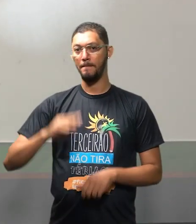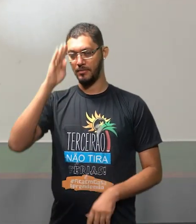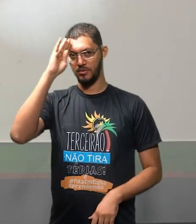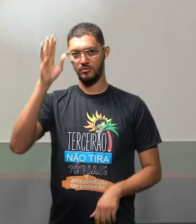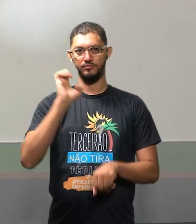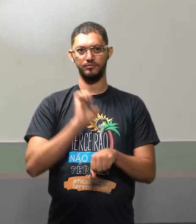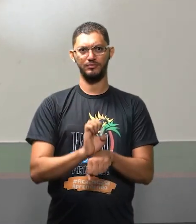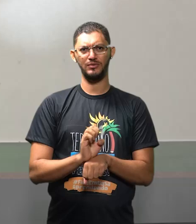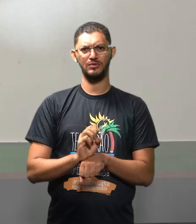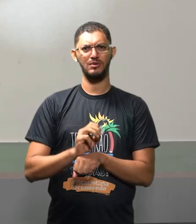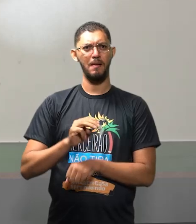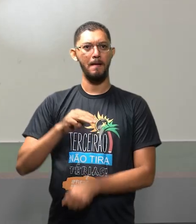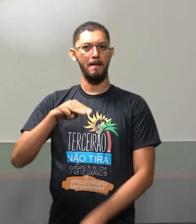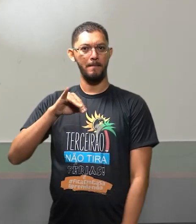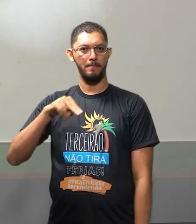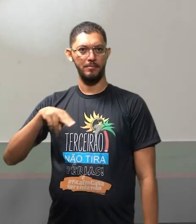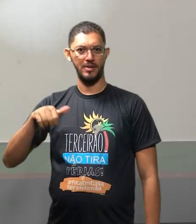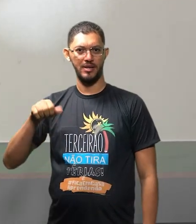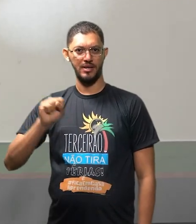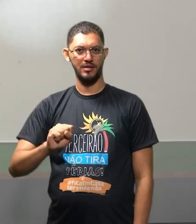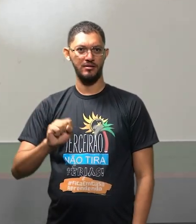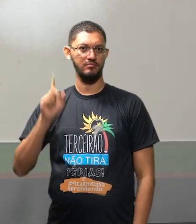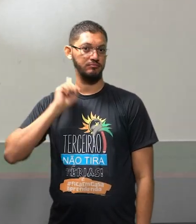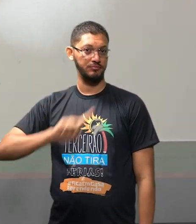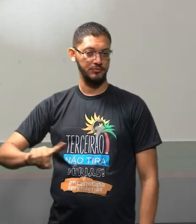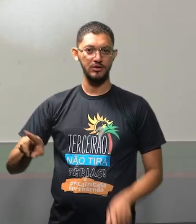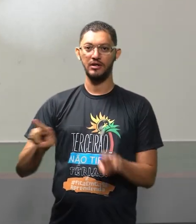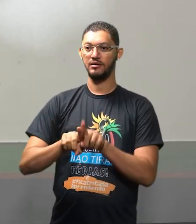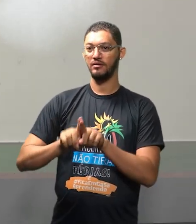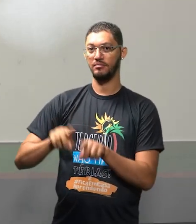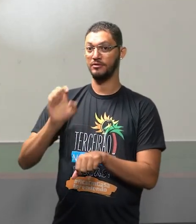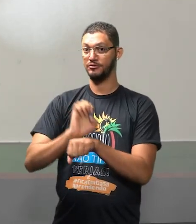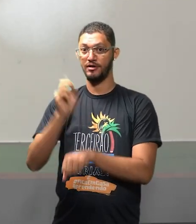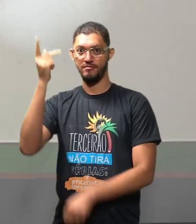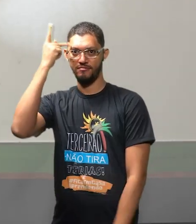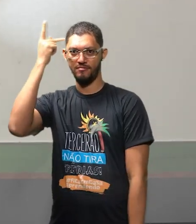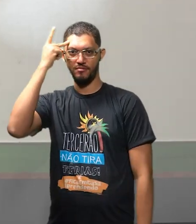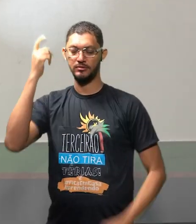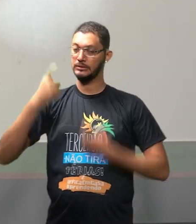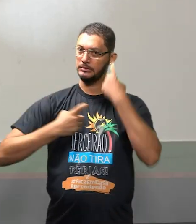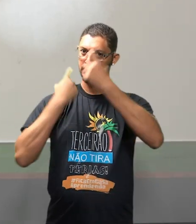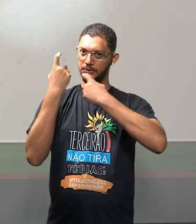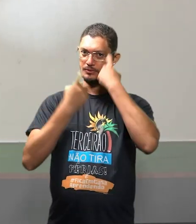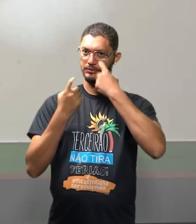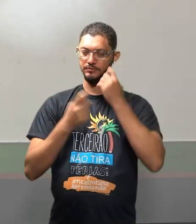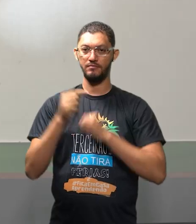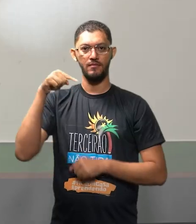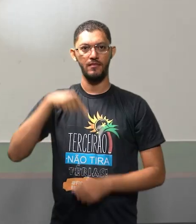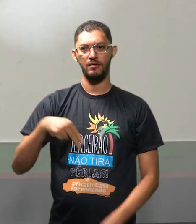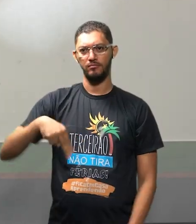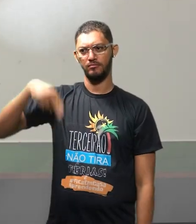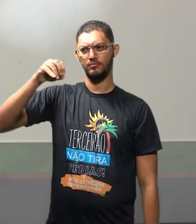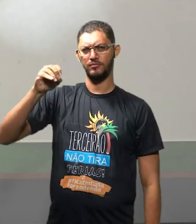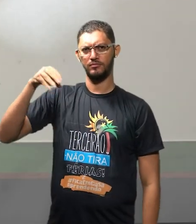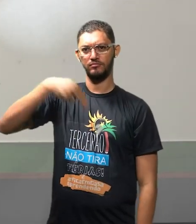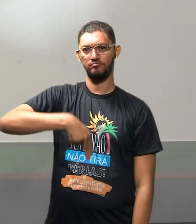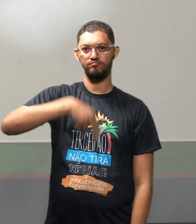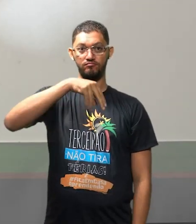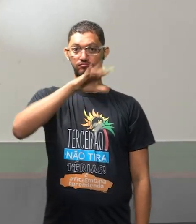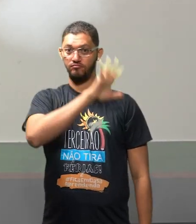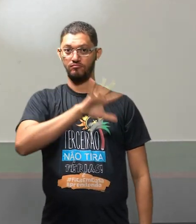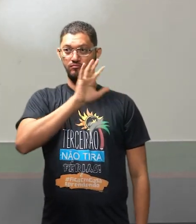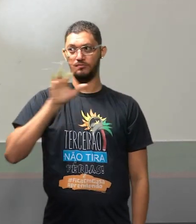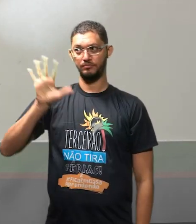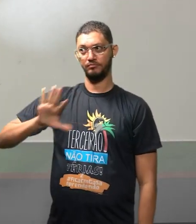Minas Gerais e São Paulo, onde essa situação é muito preocupante, beleza? Aqui no Nordeste e no Norte do país